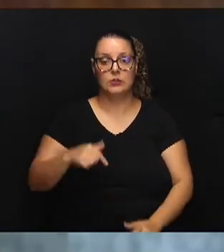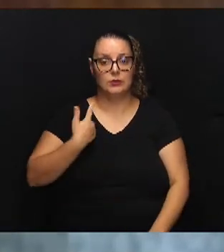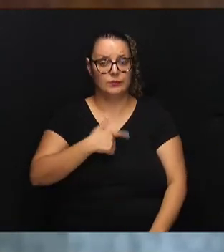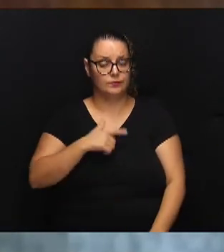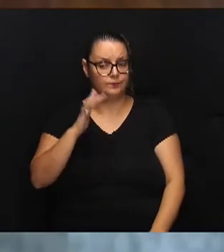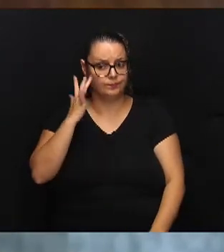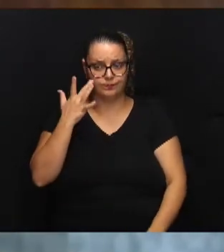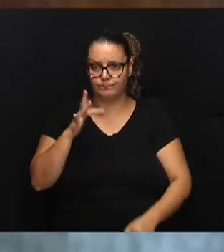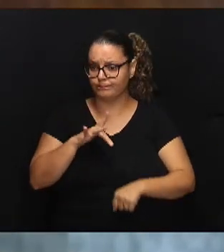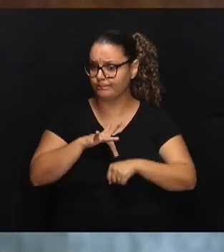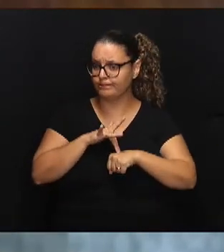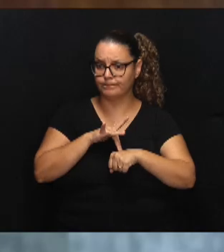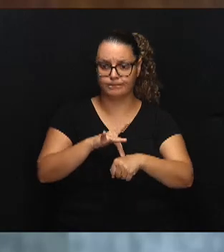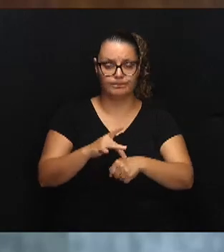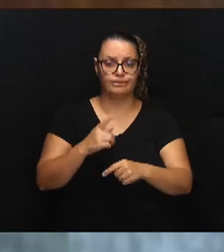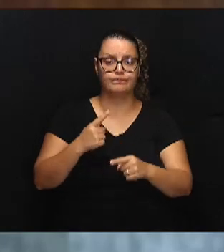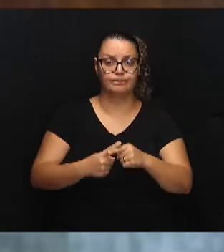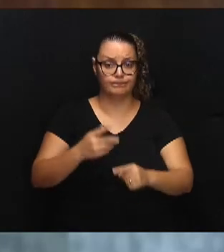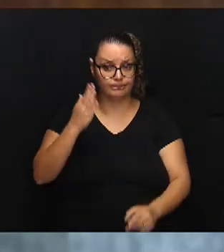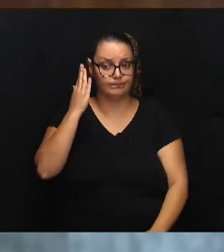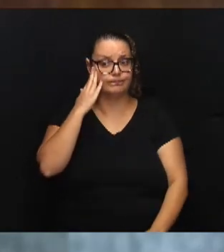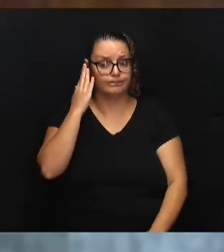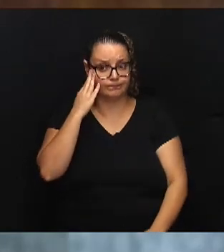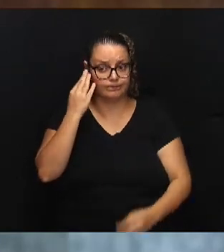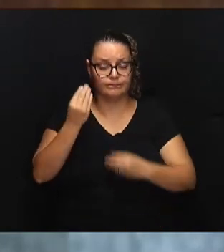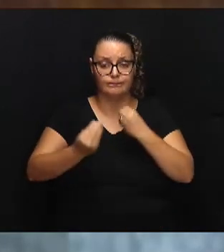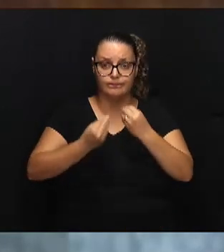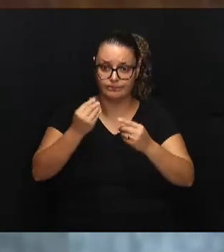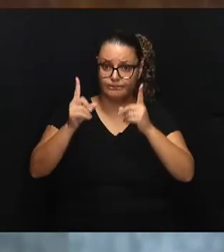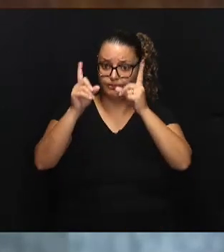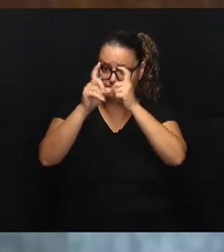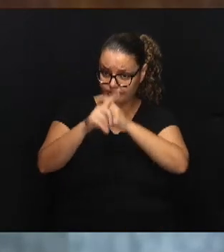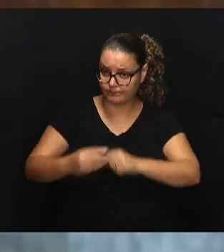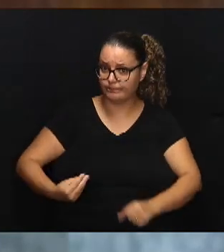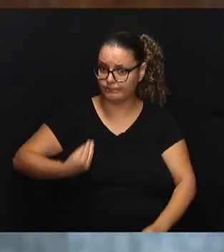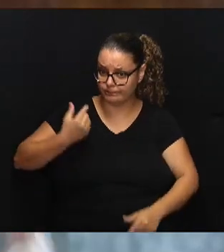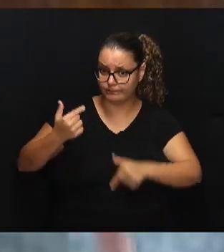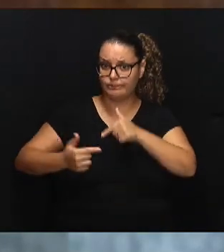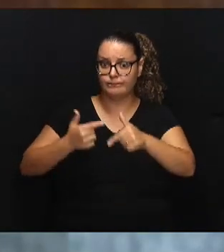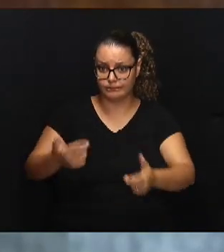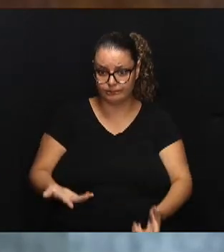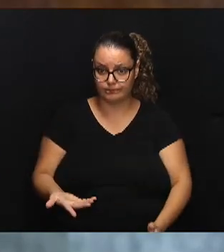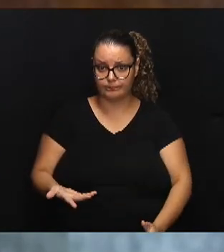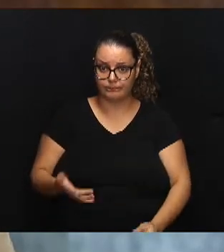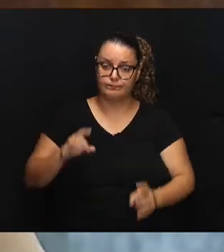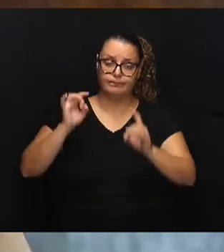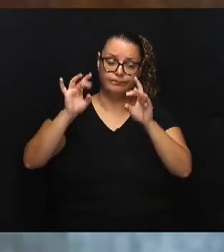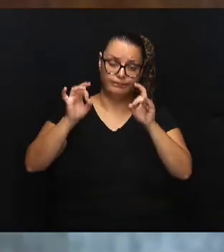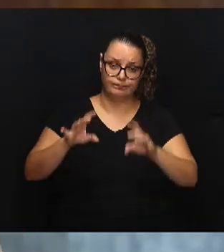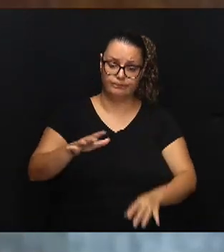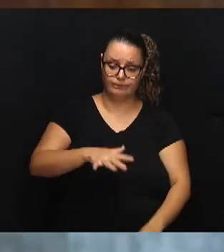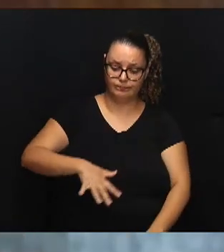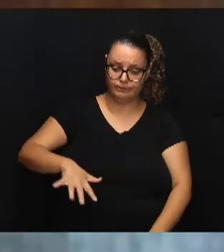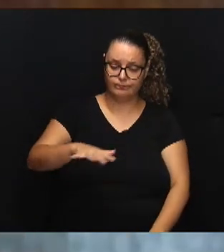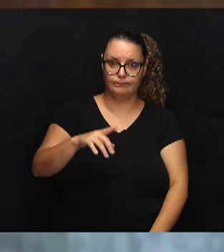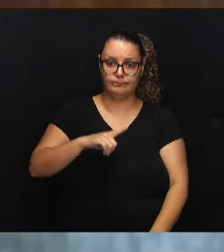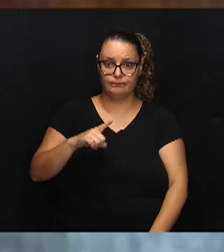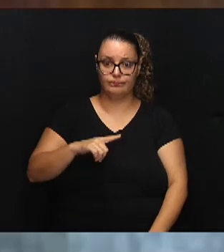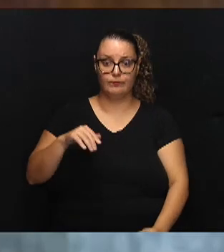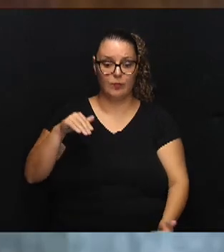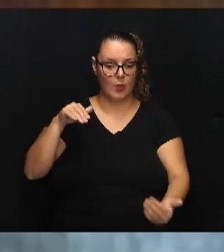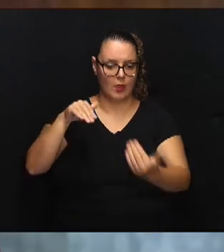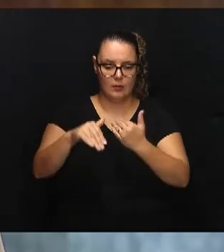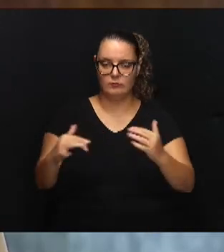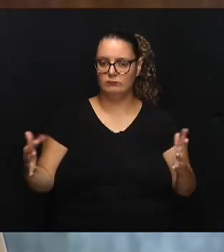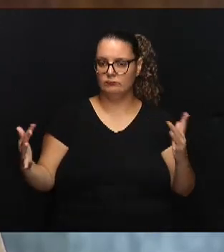verdadeiro absurdo, porque nós sabemos como já está difícil a vida do trabalhador, né? E especialmente essa região em que tem um alto fluxo de